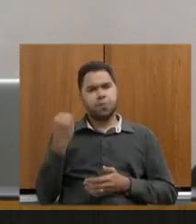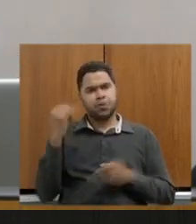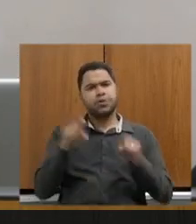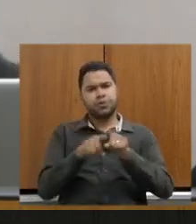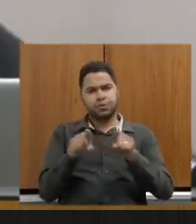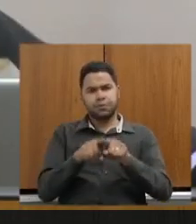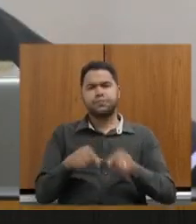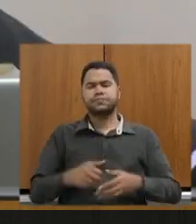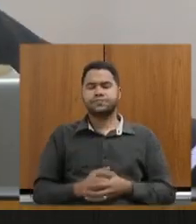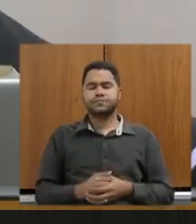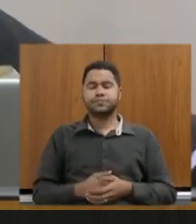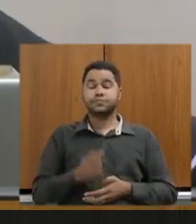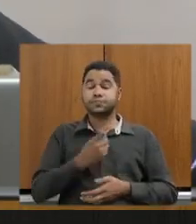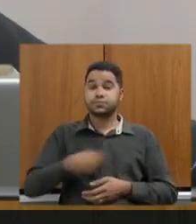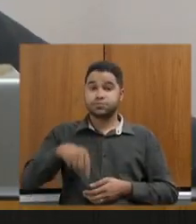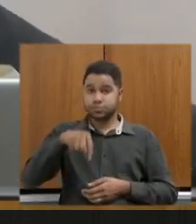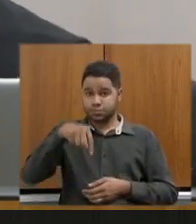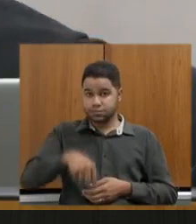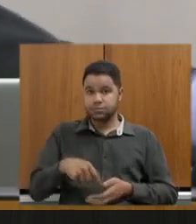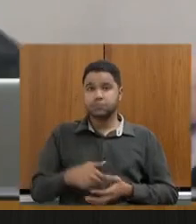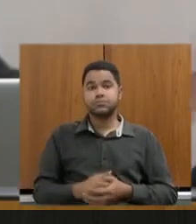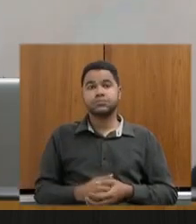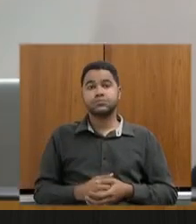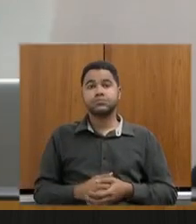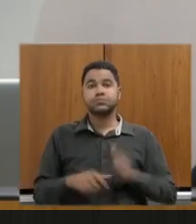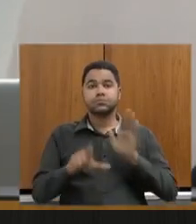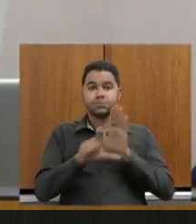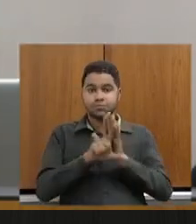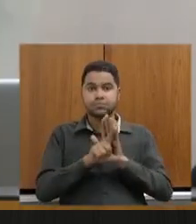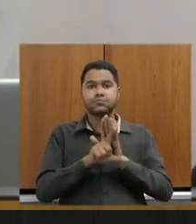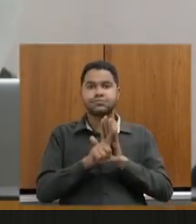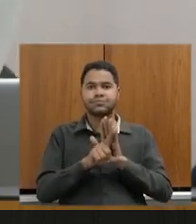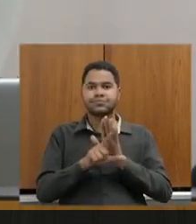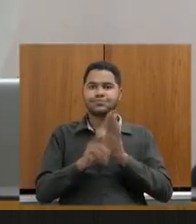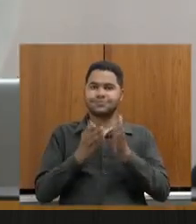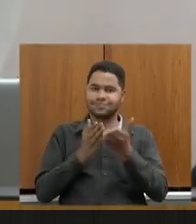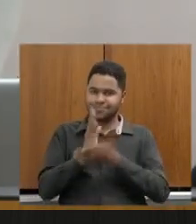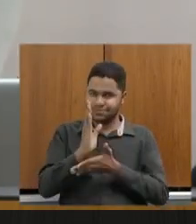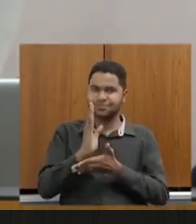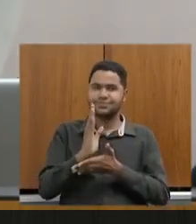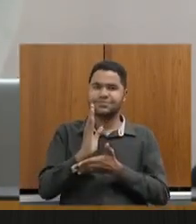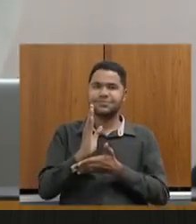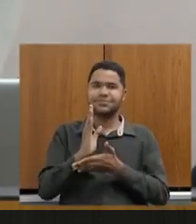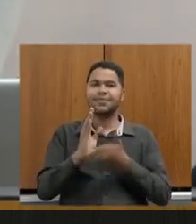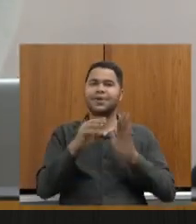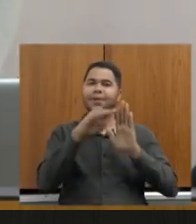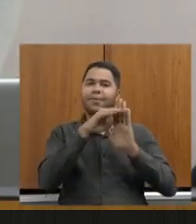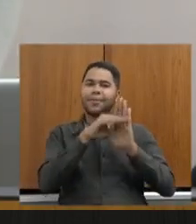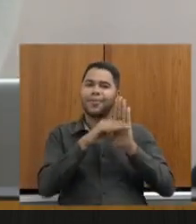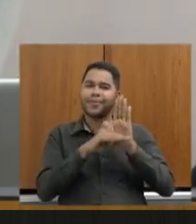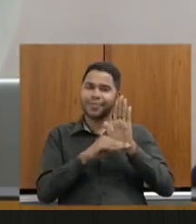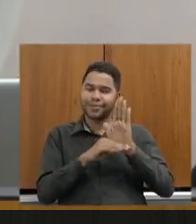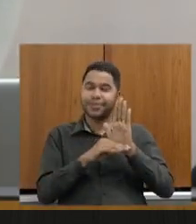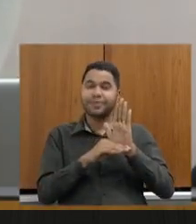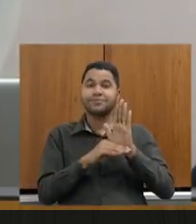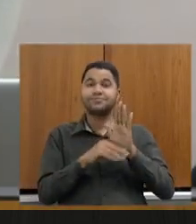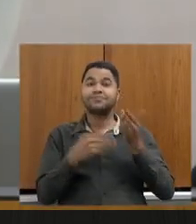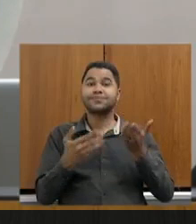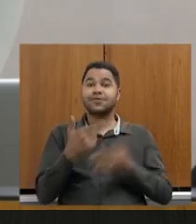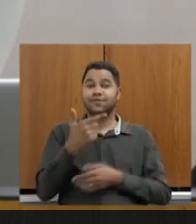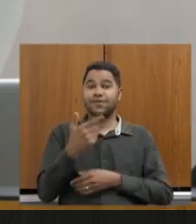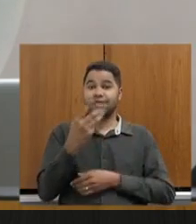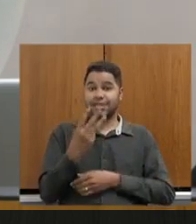importante nós temos aqui uma lei que nós aprovamos e eu tive a oportunidade de ser relator da matéria que a